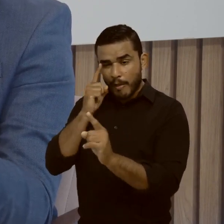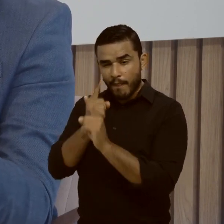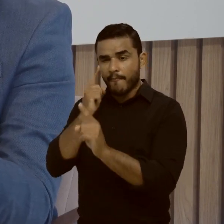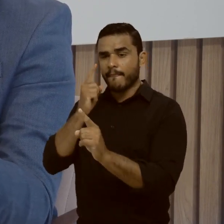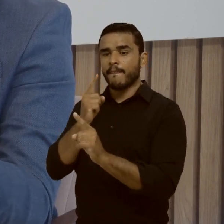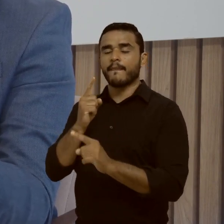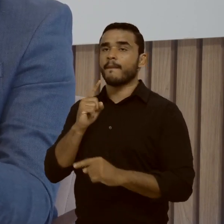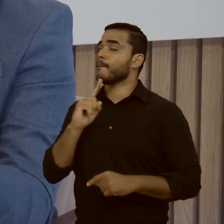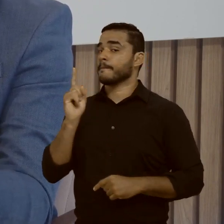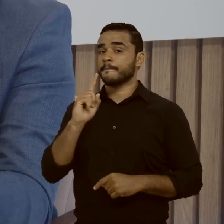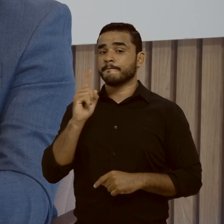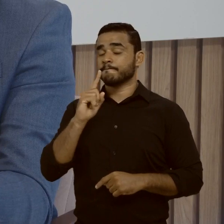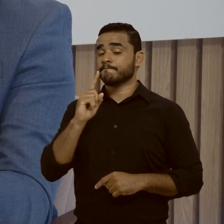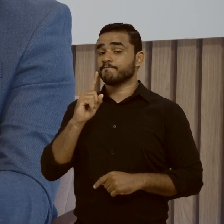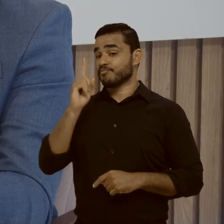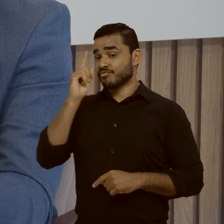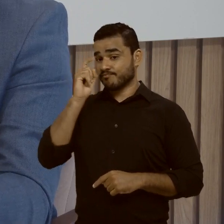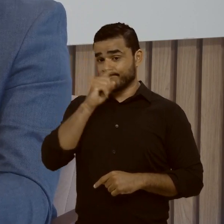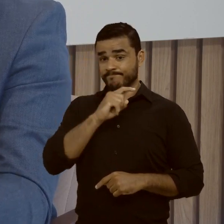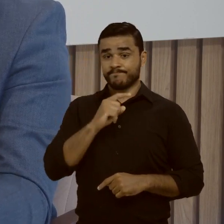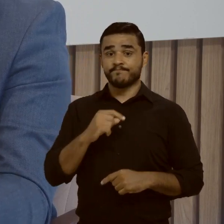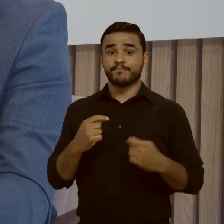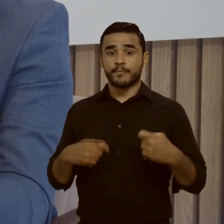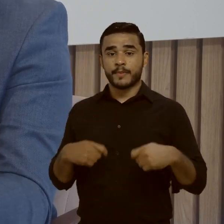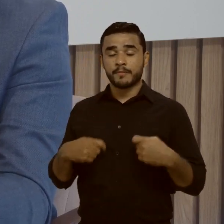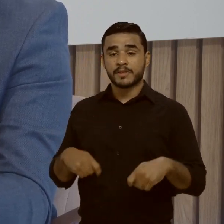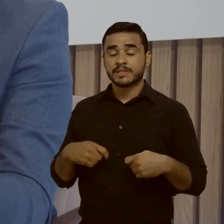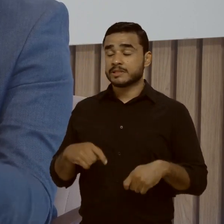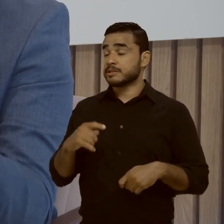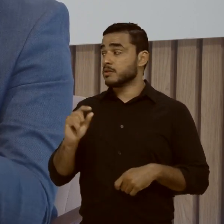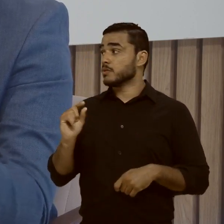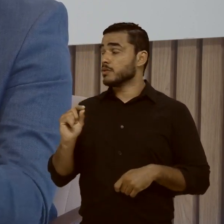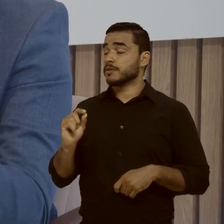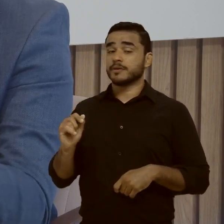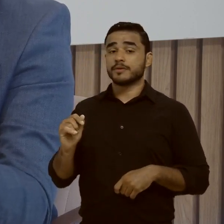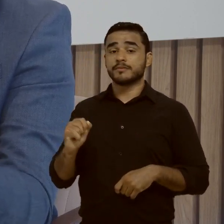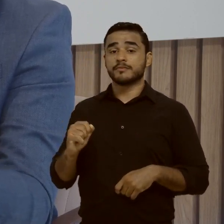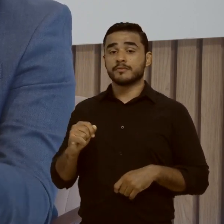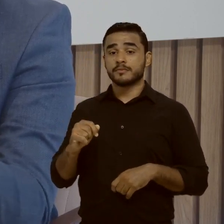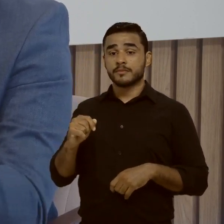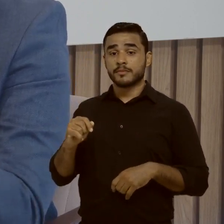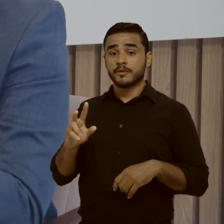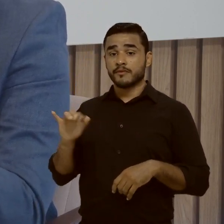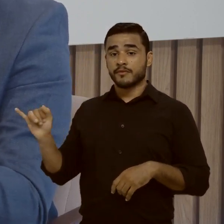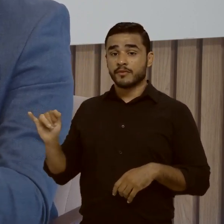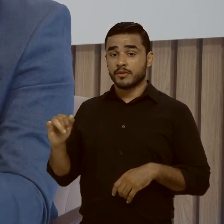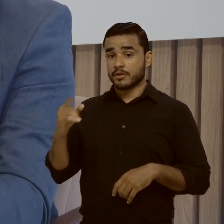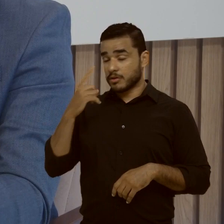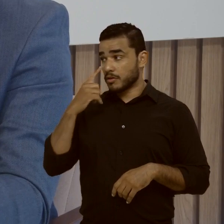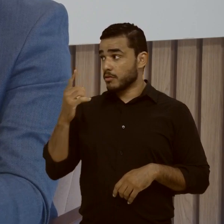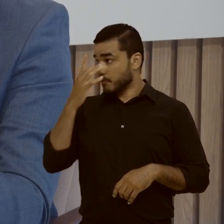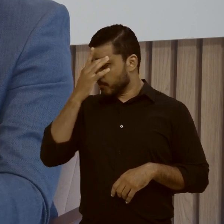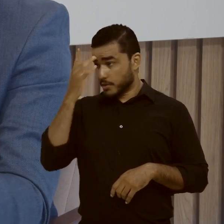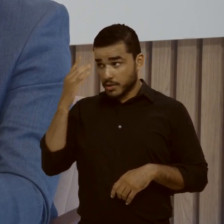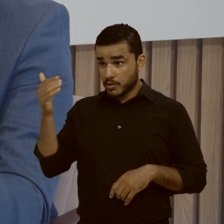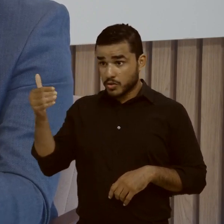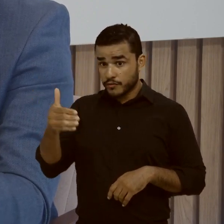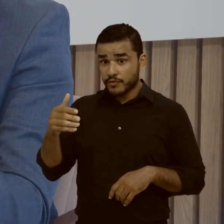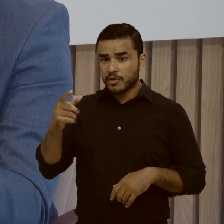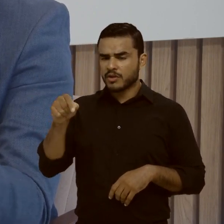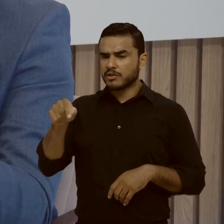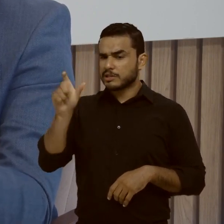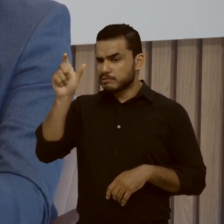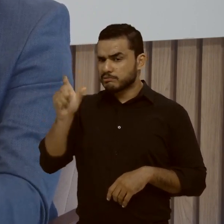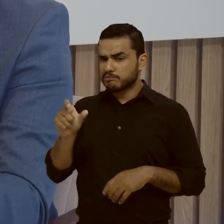gente acaba não conseguindo fazer uma prevenção primária. Normalmente, a gente vai atuar naquele momento que o paciente chega no consultório com os